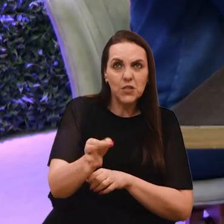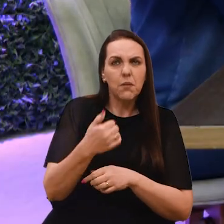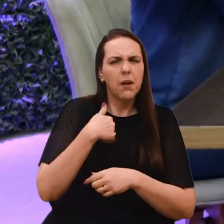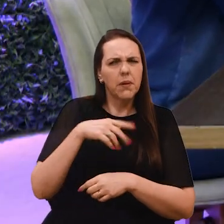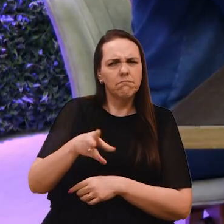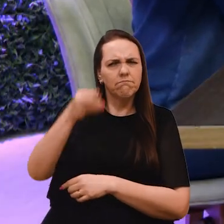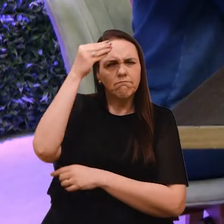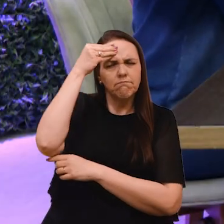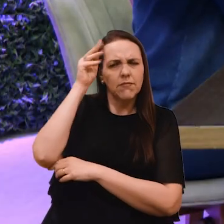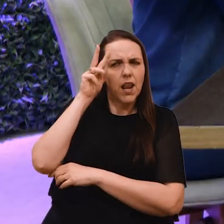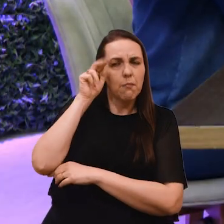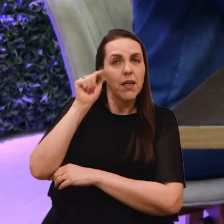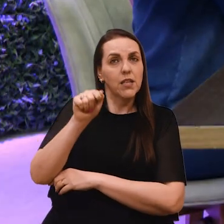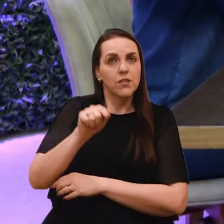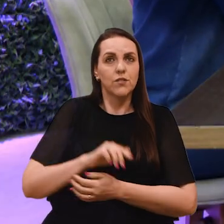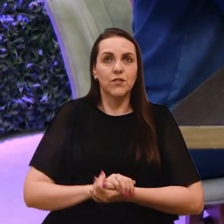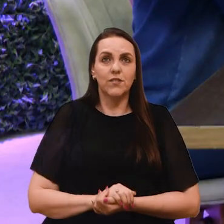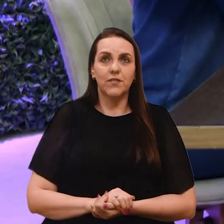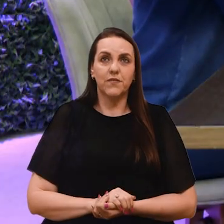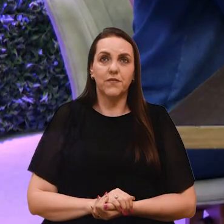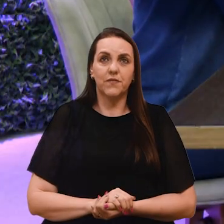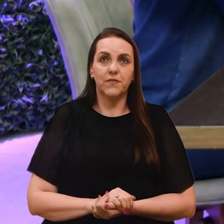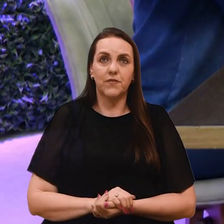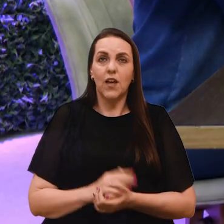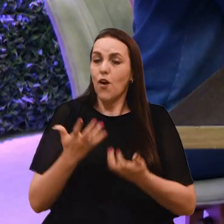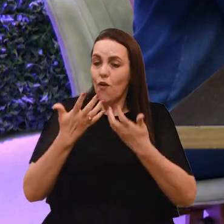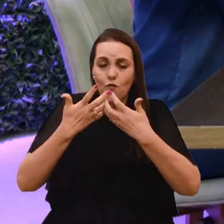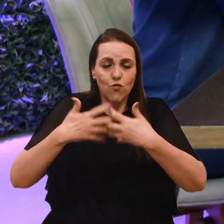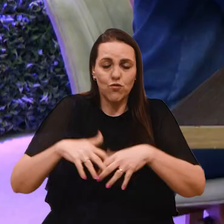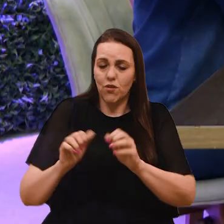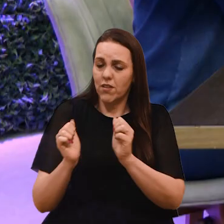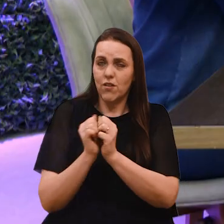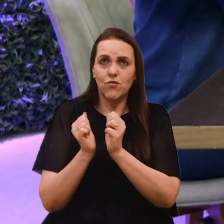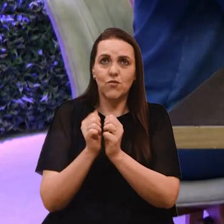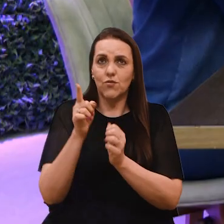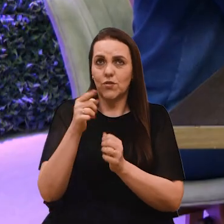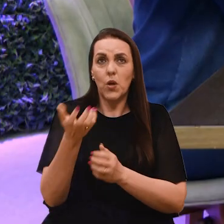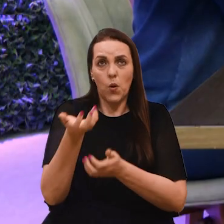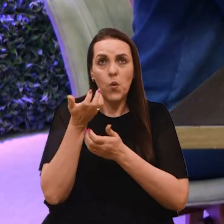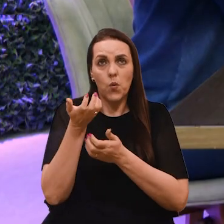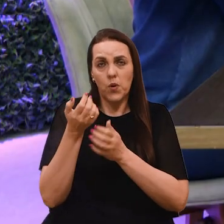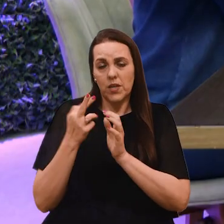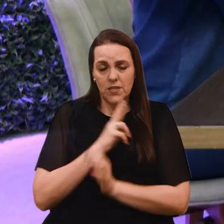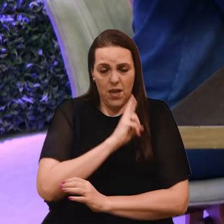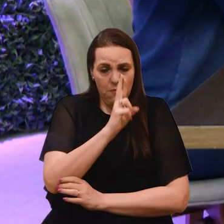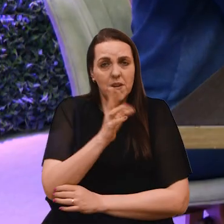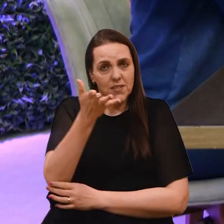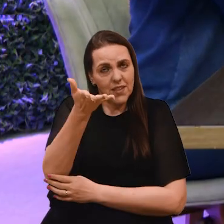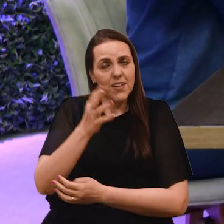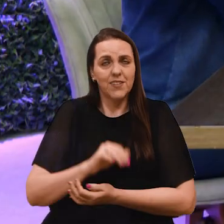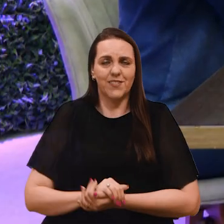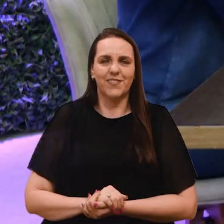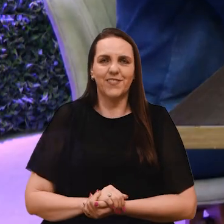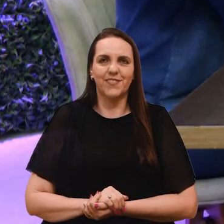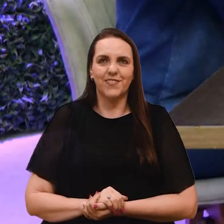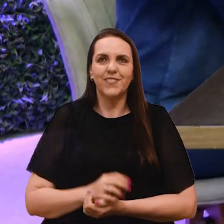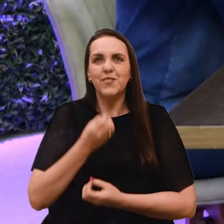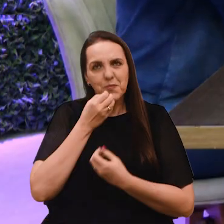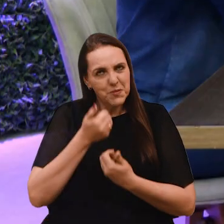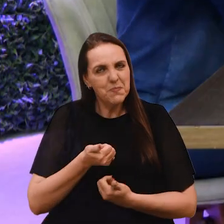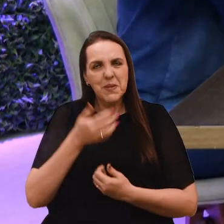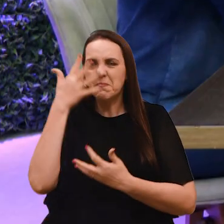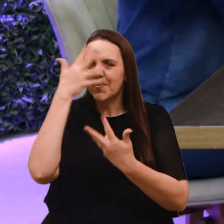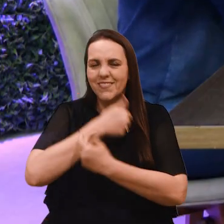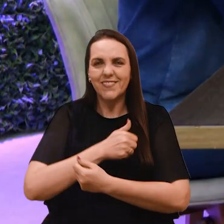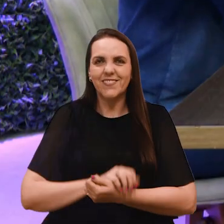na cabeça. Elas só funcionam em conjunto, né? Eu quis representar isso. Ai, muito bem. Muito lindo. Não, e é muito